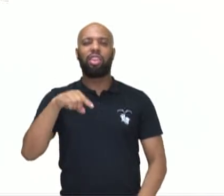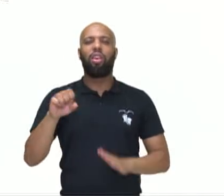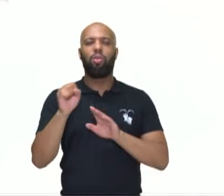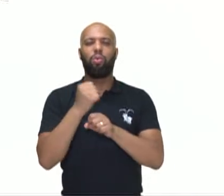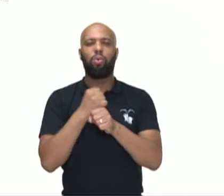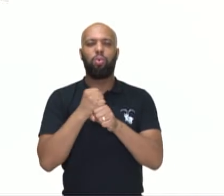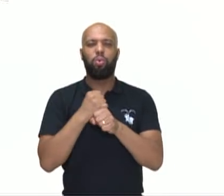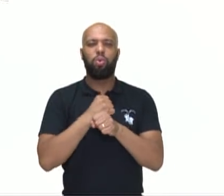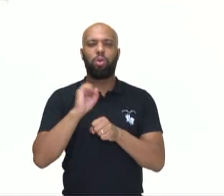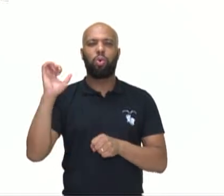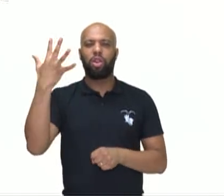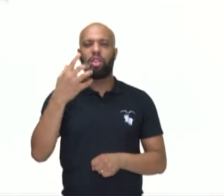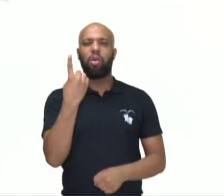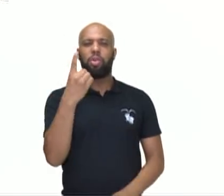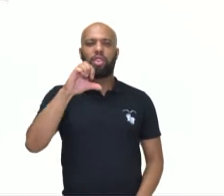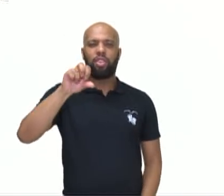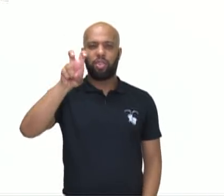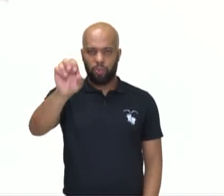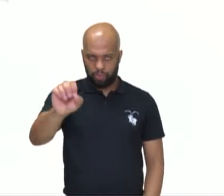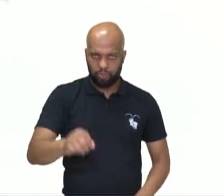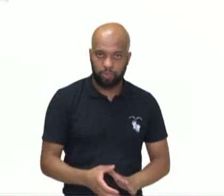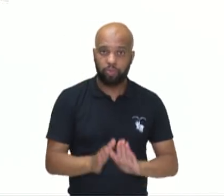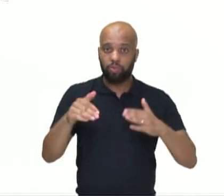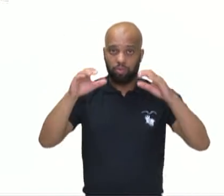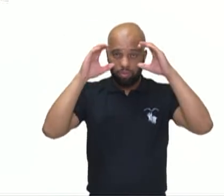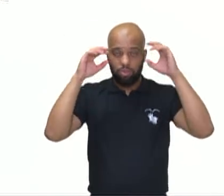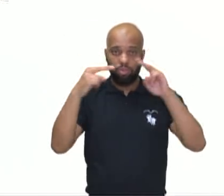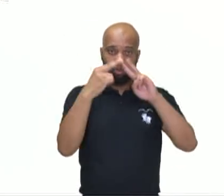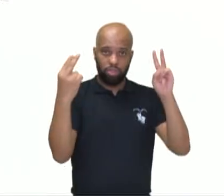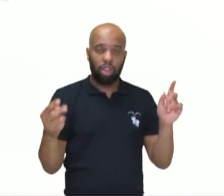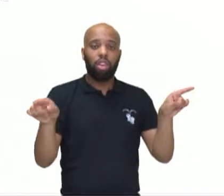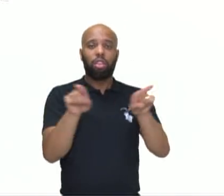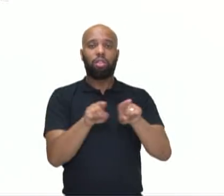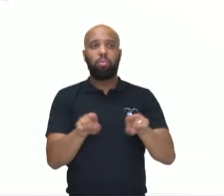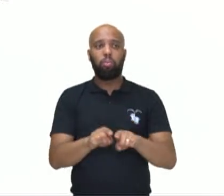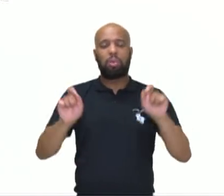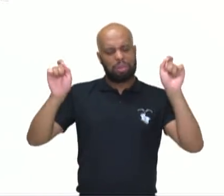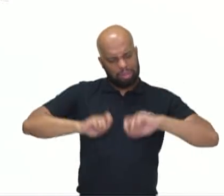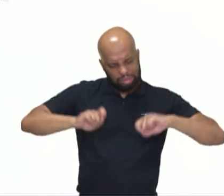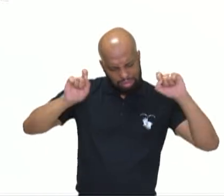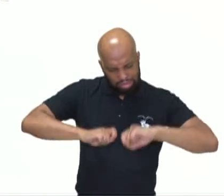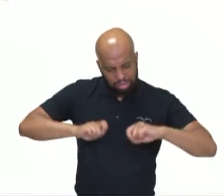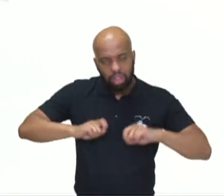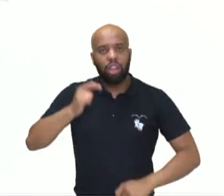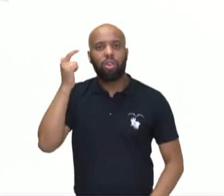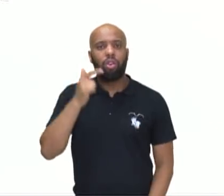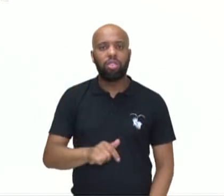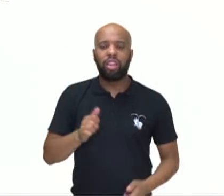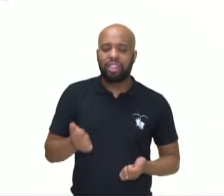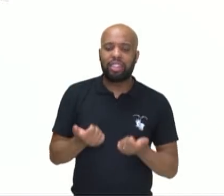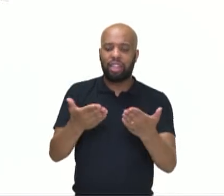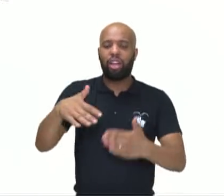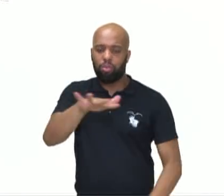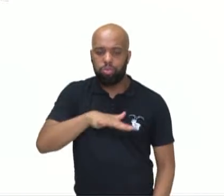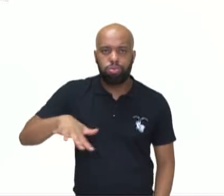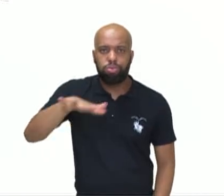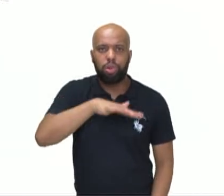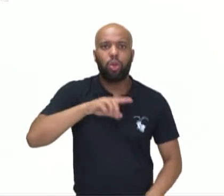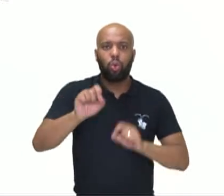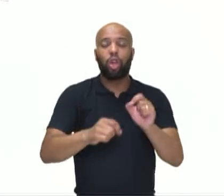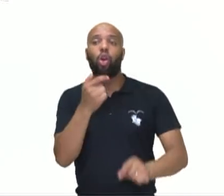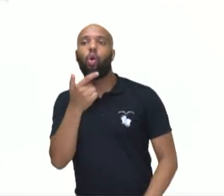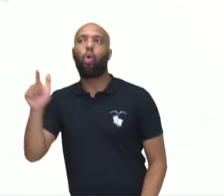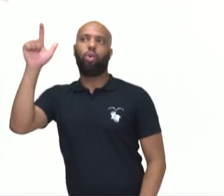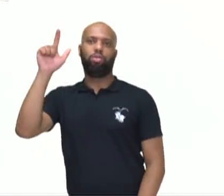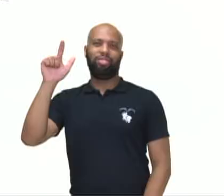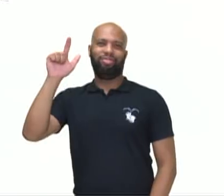de 1950. A realidade virtual também pode ter potencial a oferecer ambientes